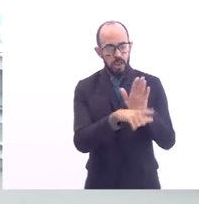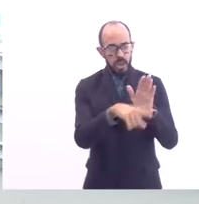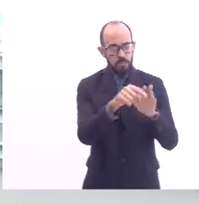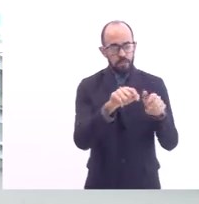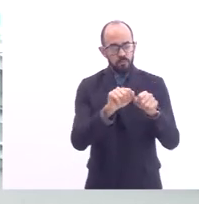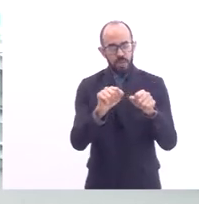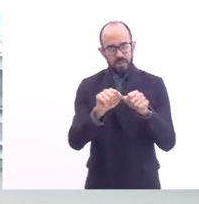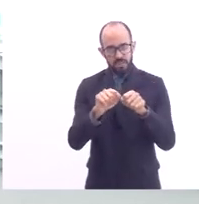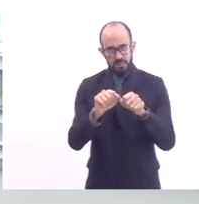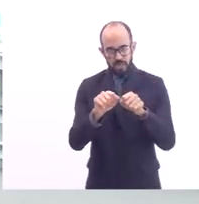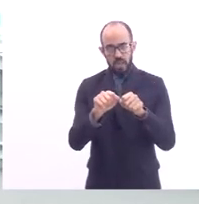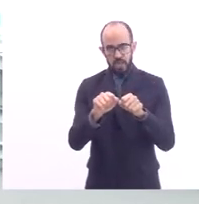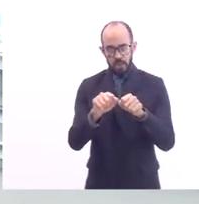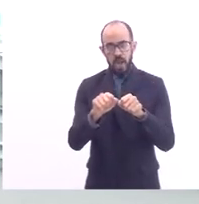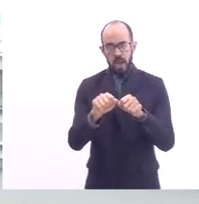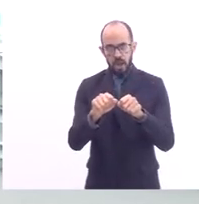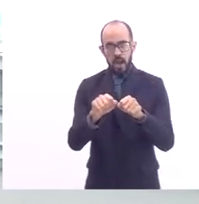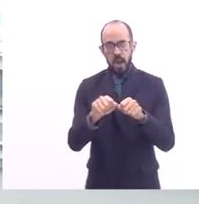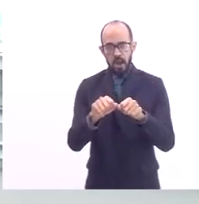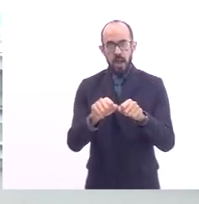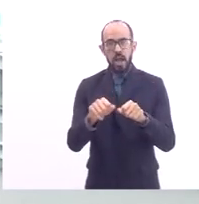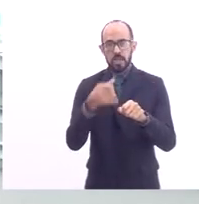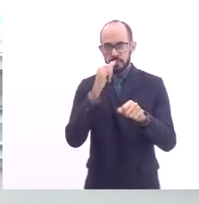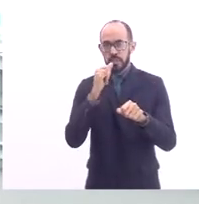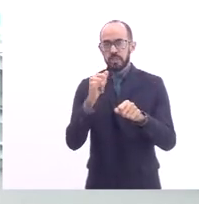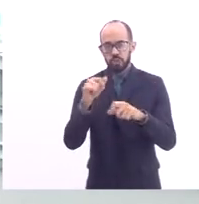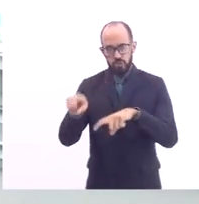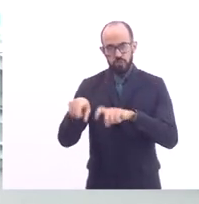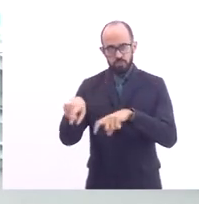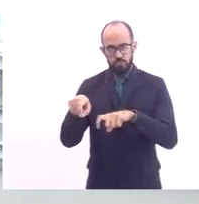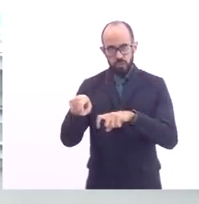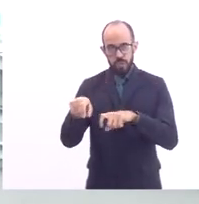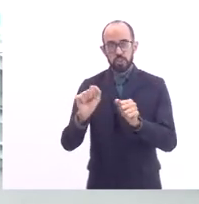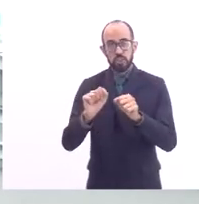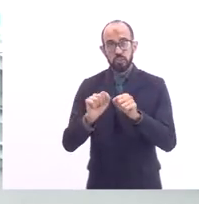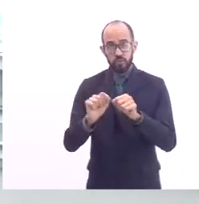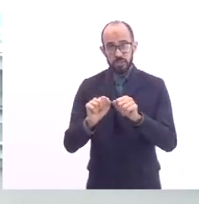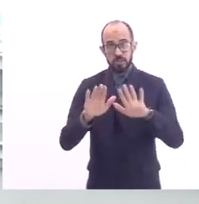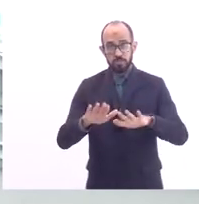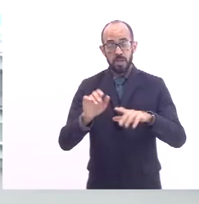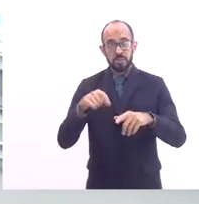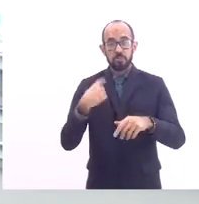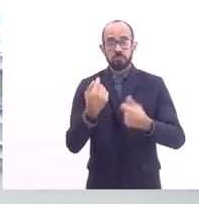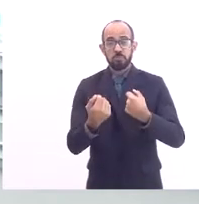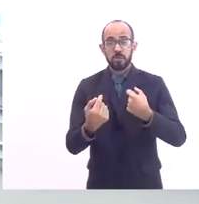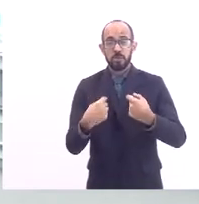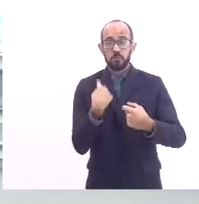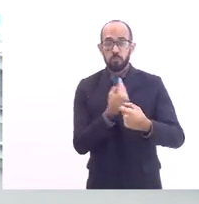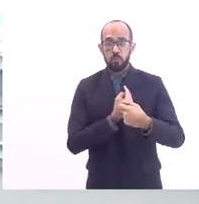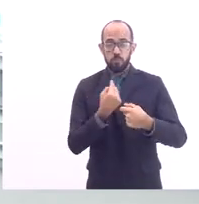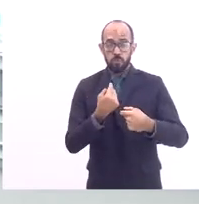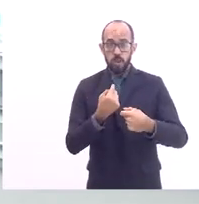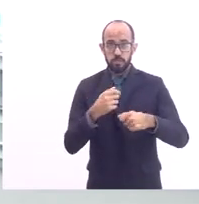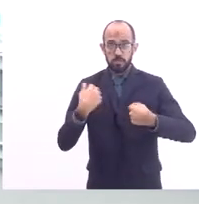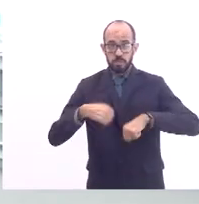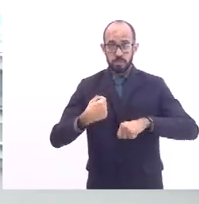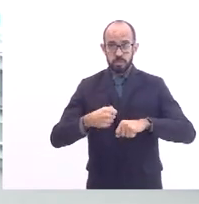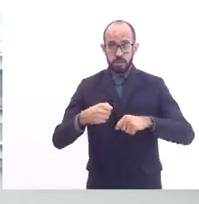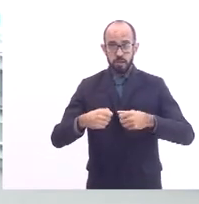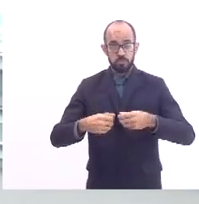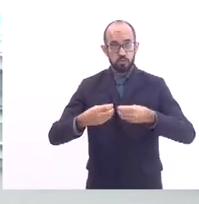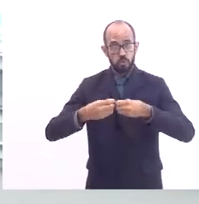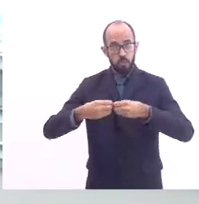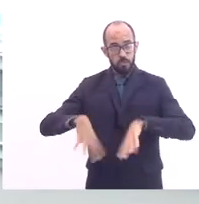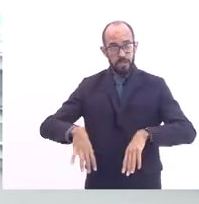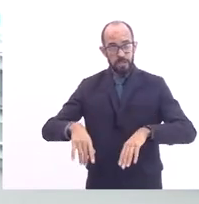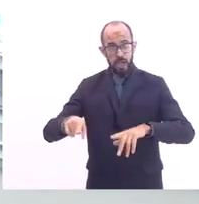ligações rurais e fizemos a maior cobertura rural do Brasil, porém tivemos que compensar aquela omissão que foi